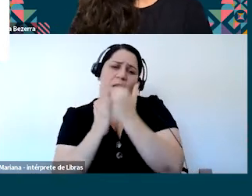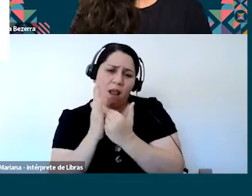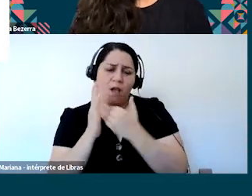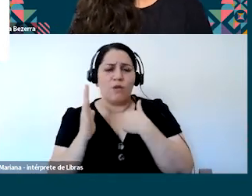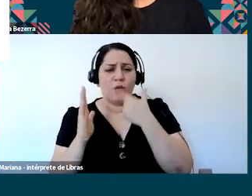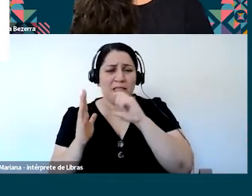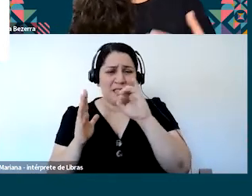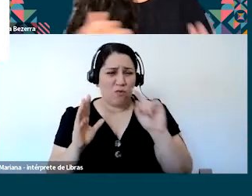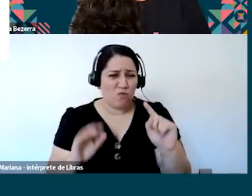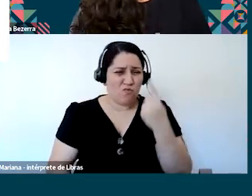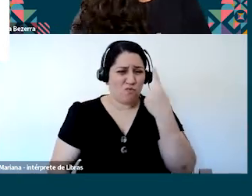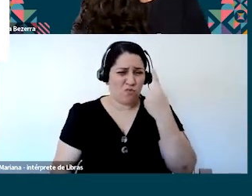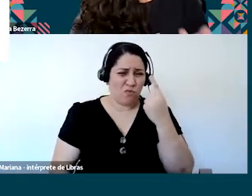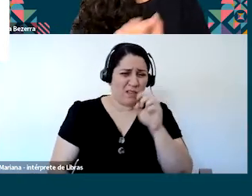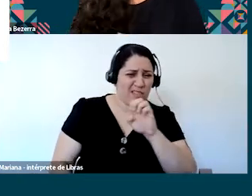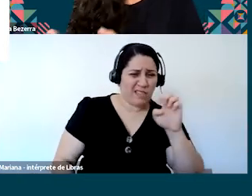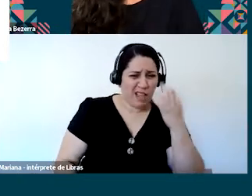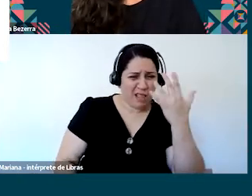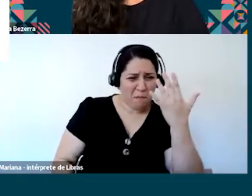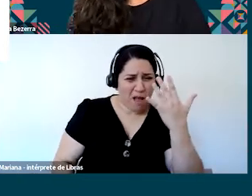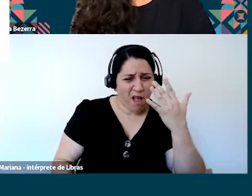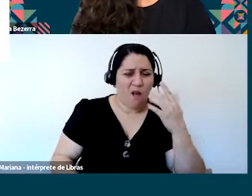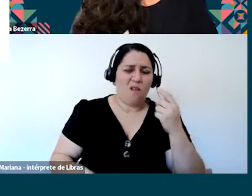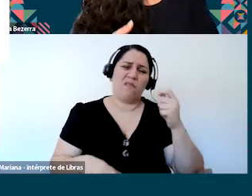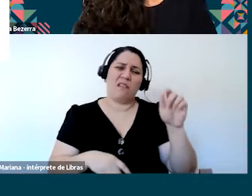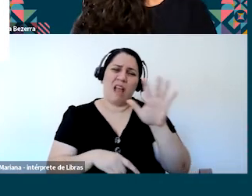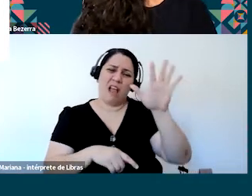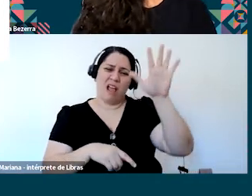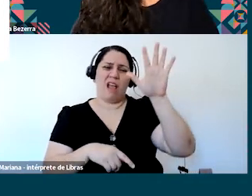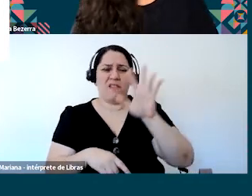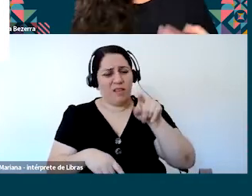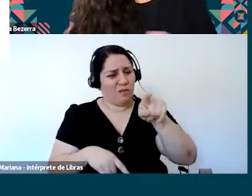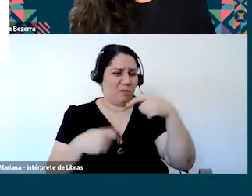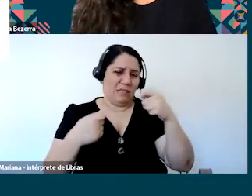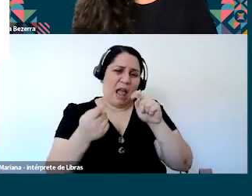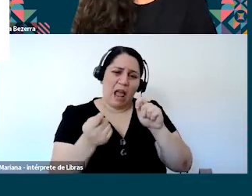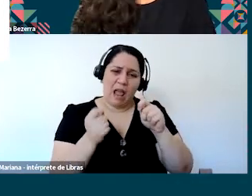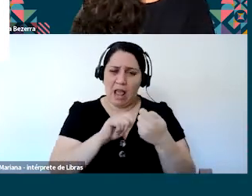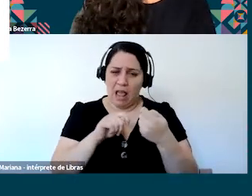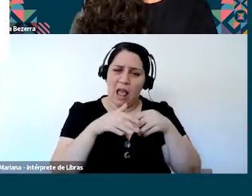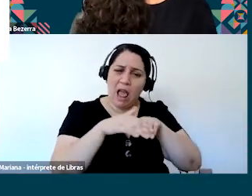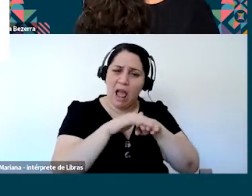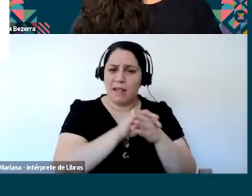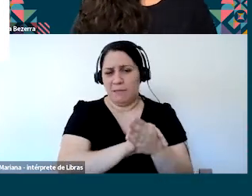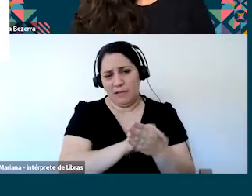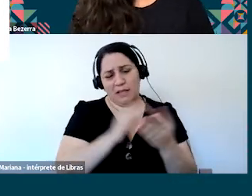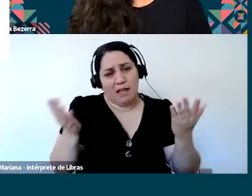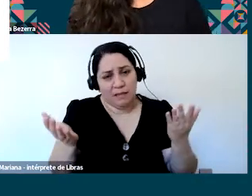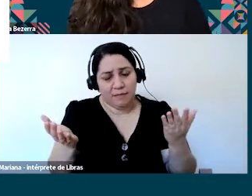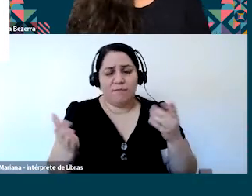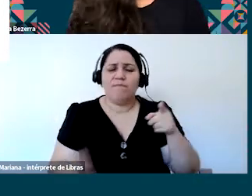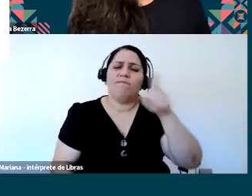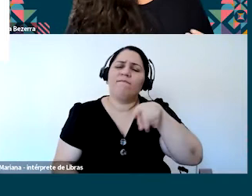saía muito mais em conta. Se a gente comprasse somente um para canhoto ia ficar muito caro. E aí você vai ter que se adaptar com o que você